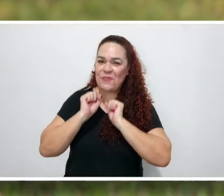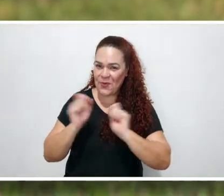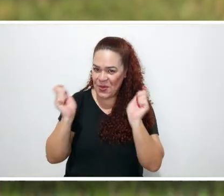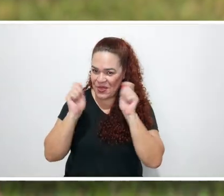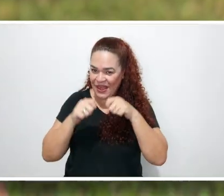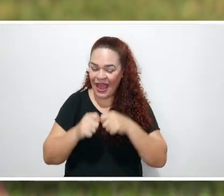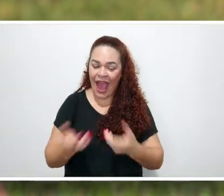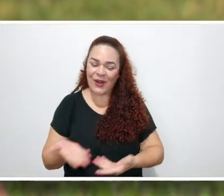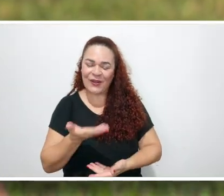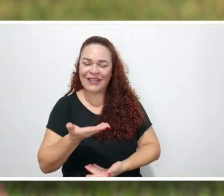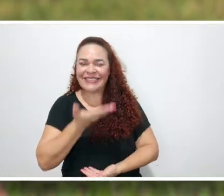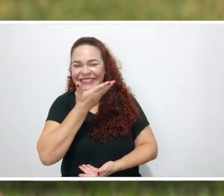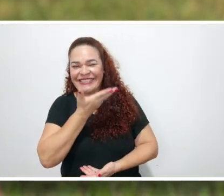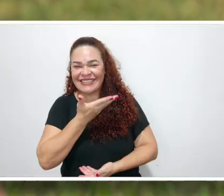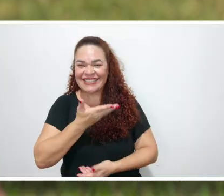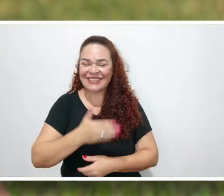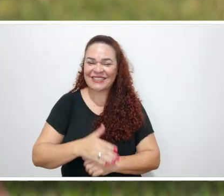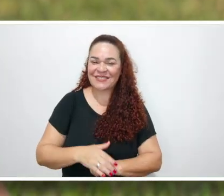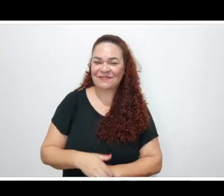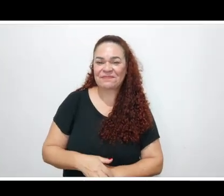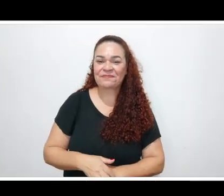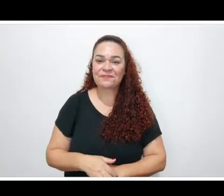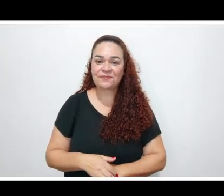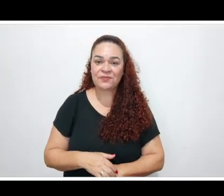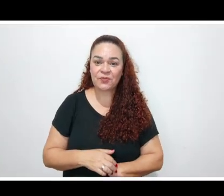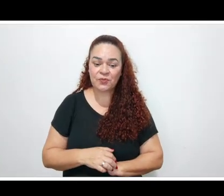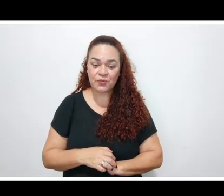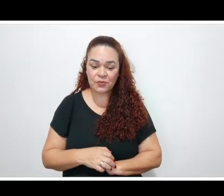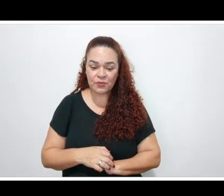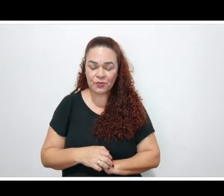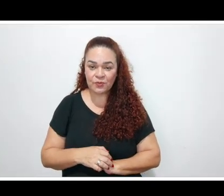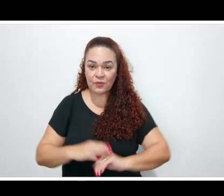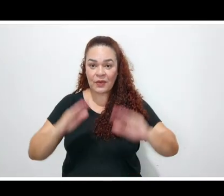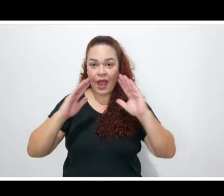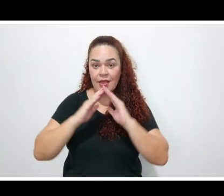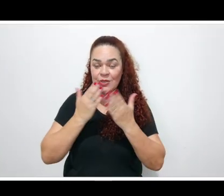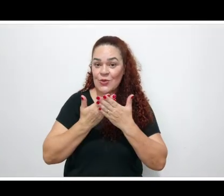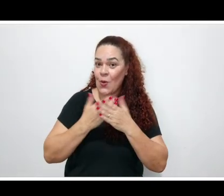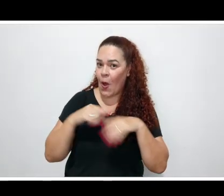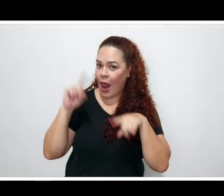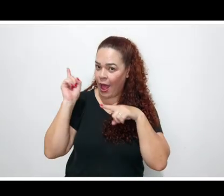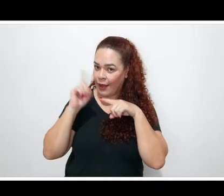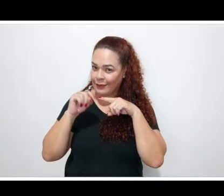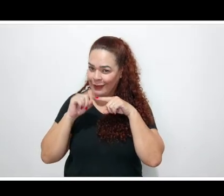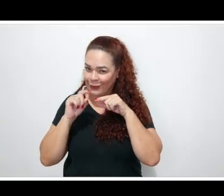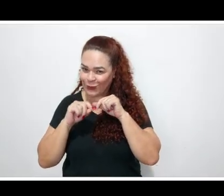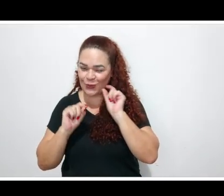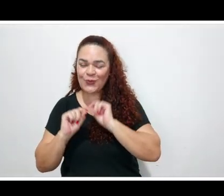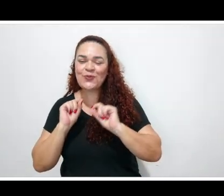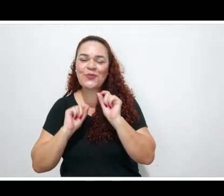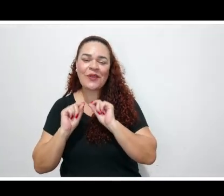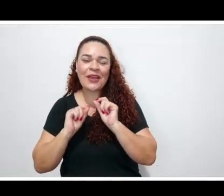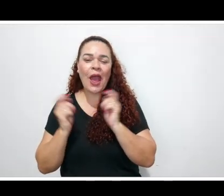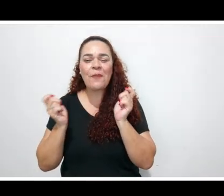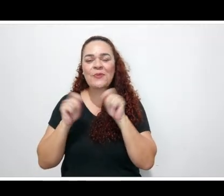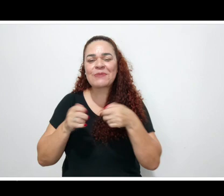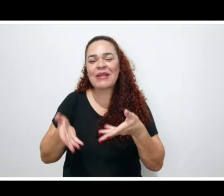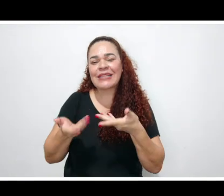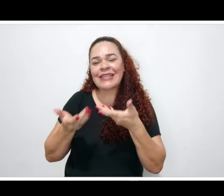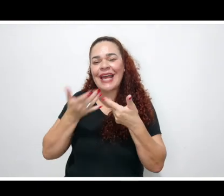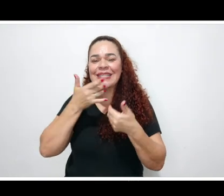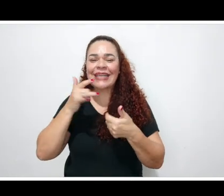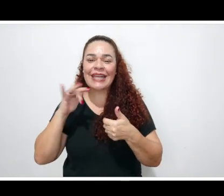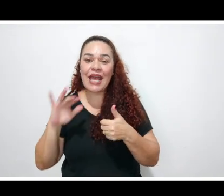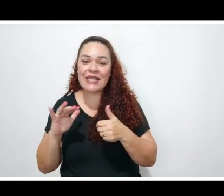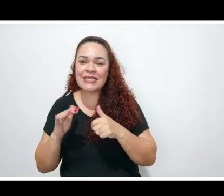vamos ver mais uma matéria do programa Cola Aí. Nessa escola, carinhosamente chamada de Ubeda, buscamos possibilitar às